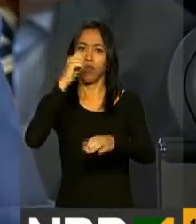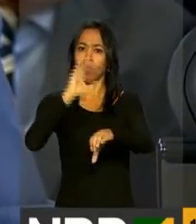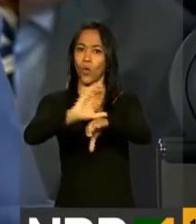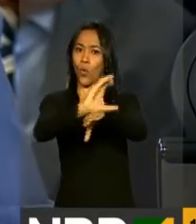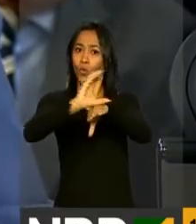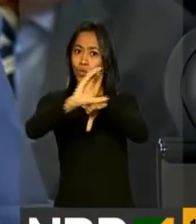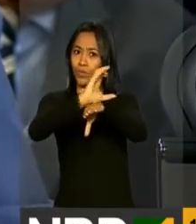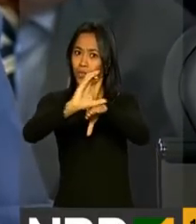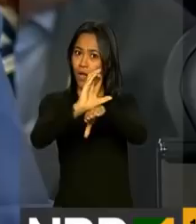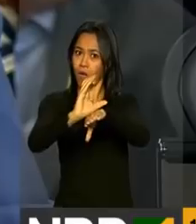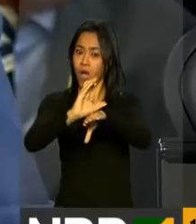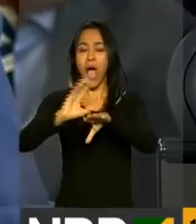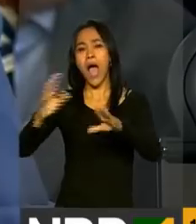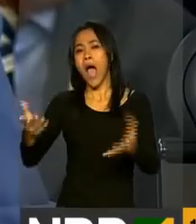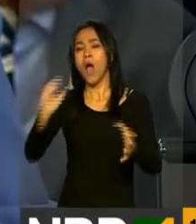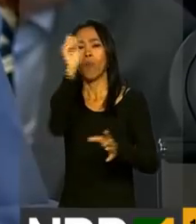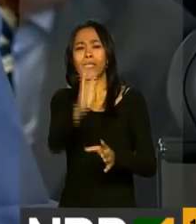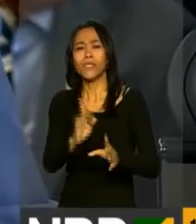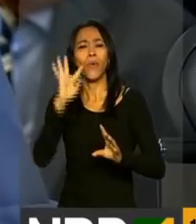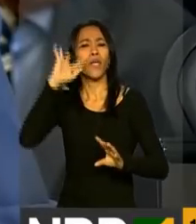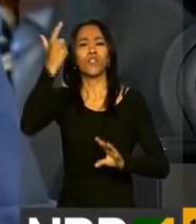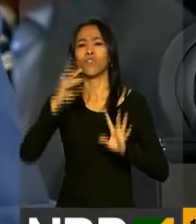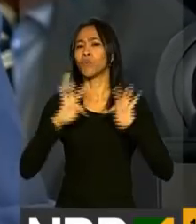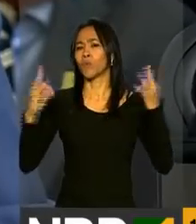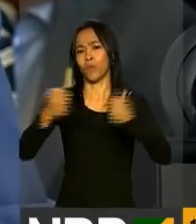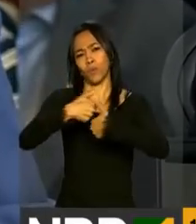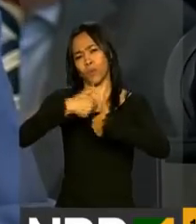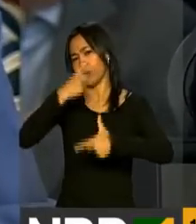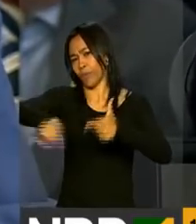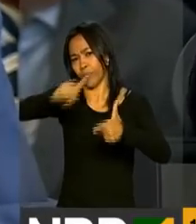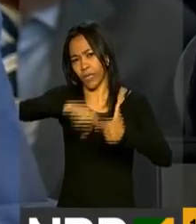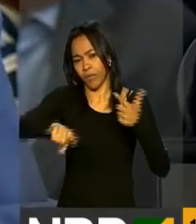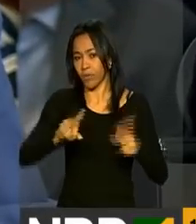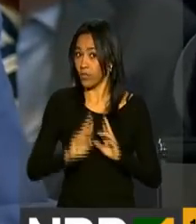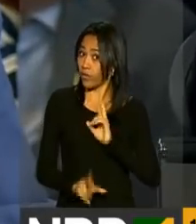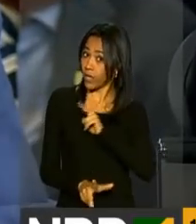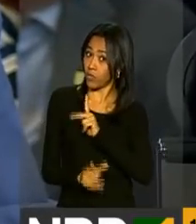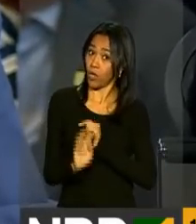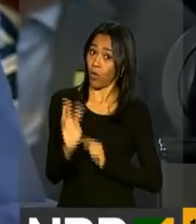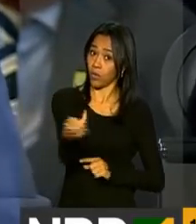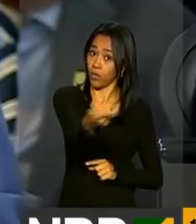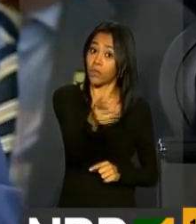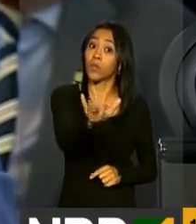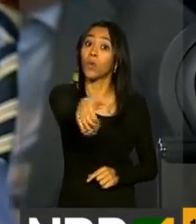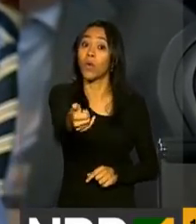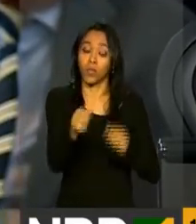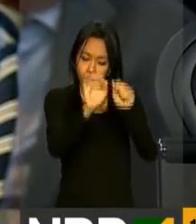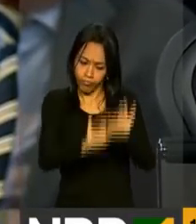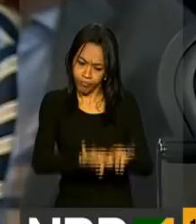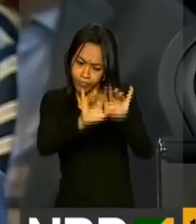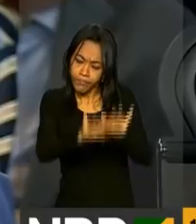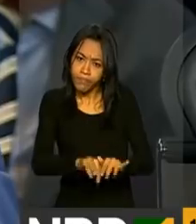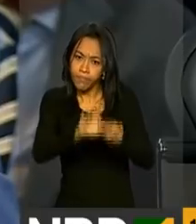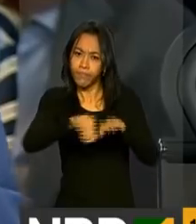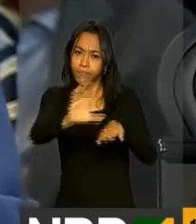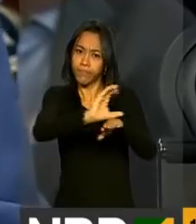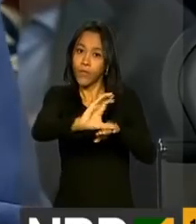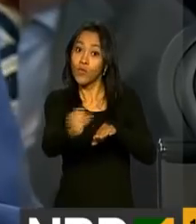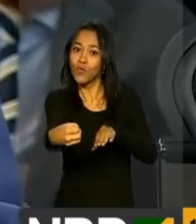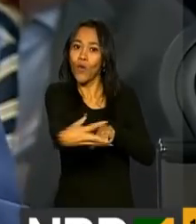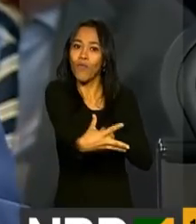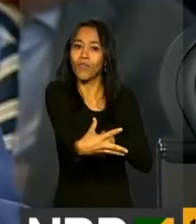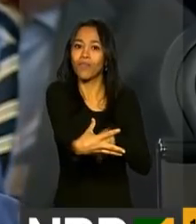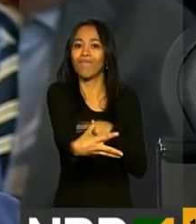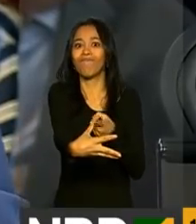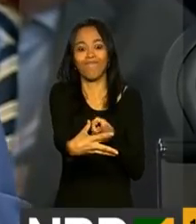brasil resolveu todos os seus problemas e diferentemente do que acontece quando você edita uma normatividade nova ela